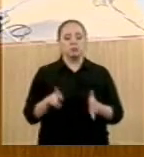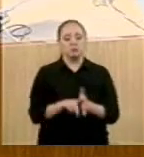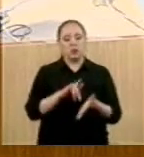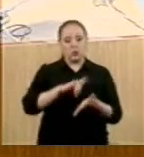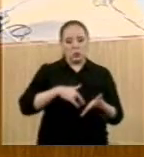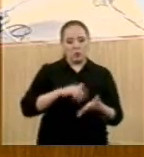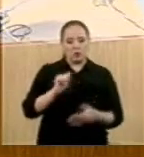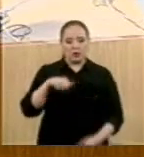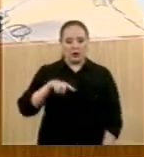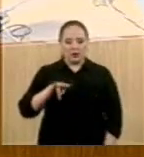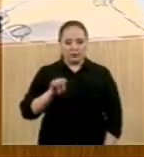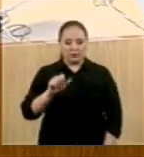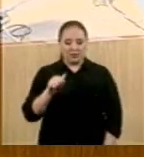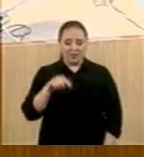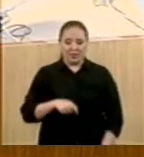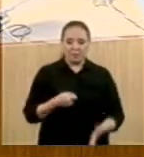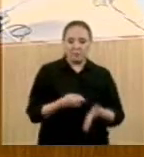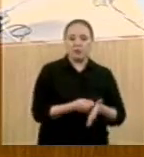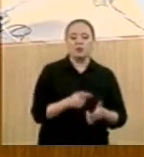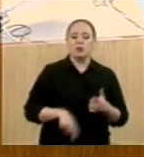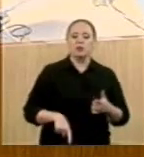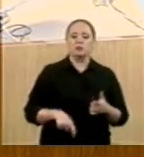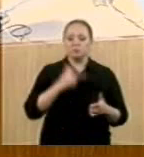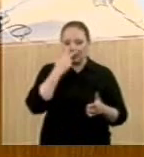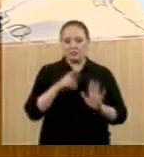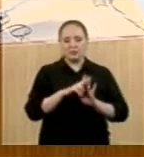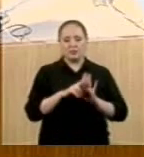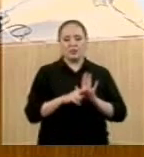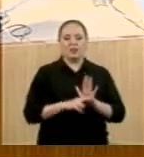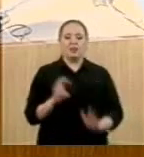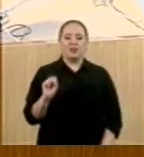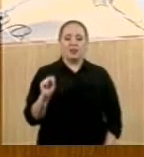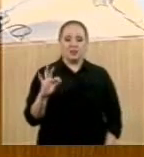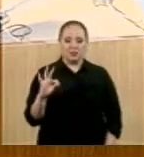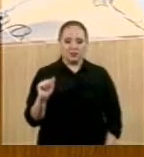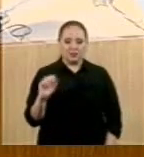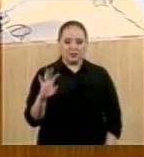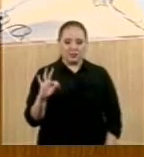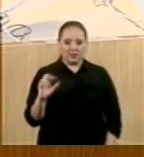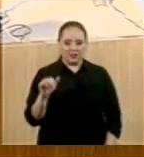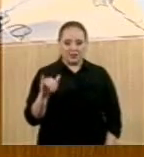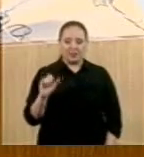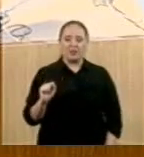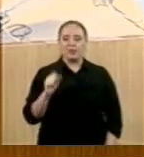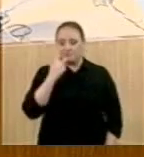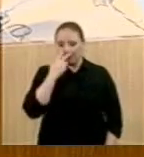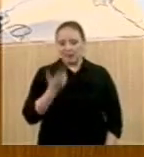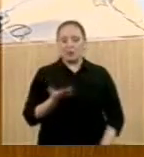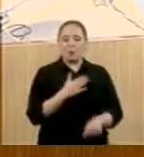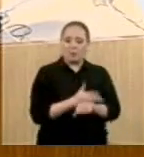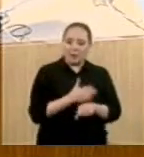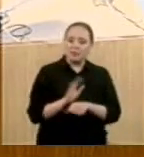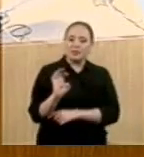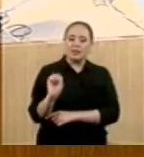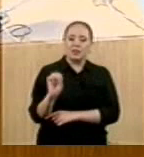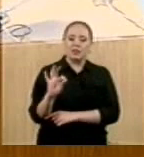aqui impugnadas, consistem em normas estatais, portanto, derivam de uma prática estatal